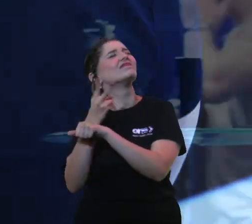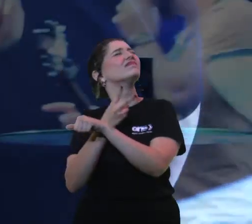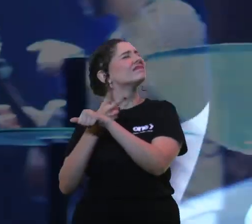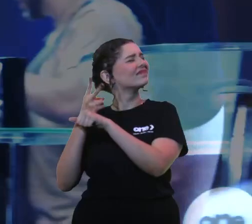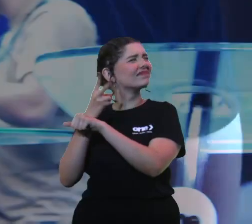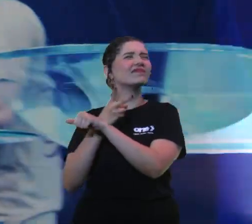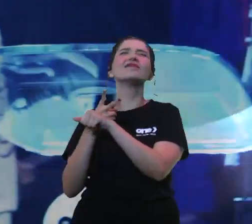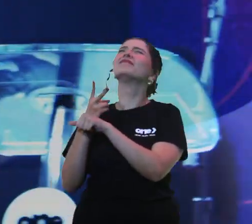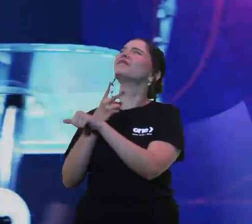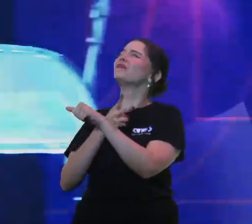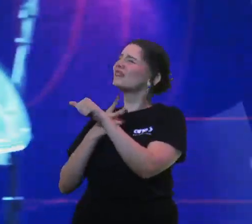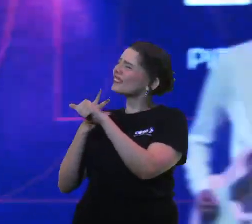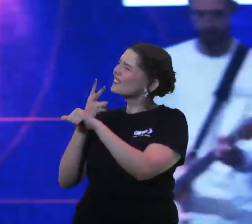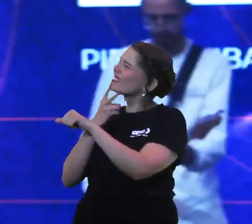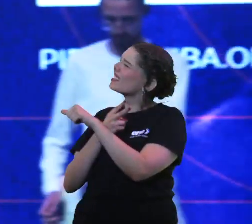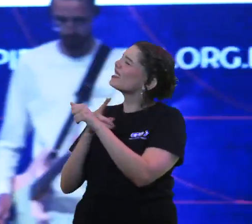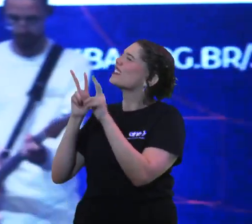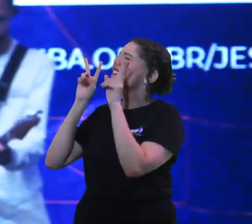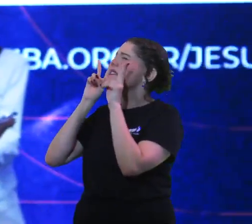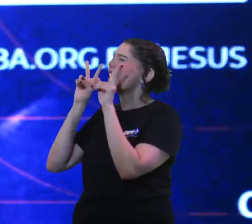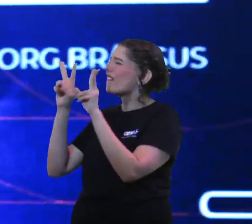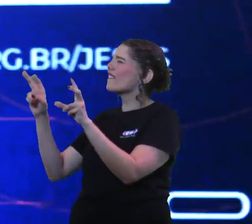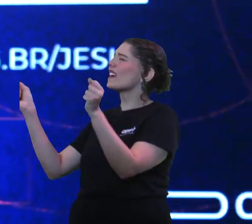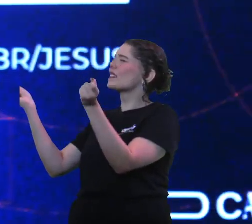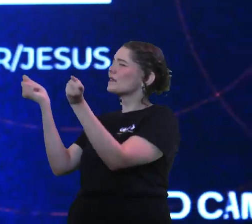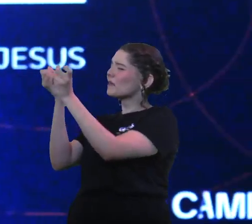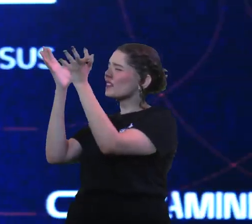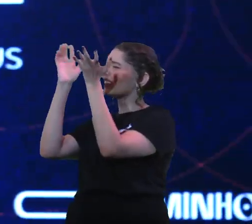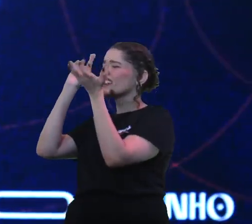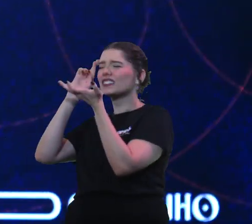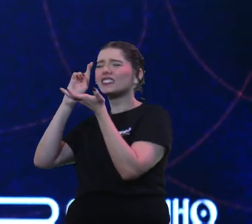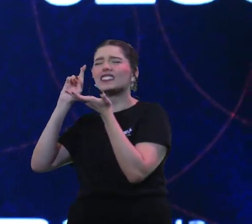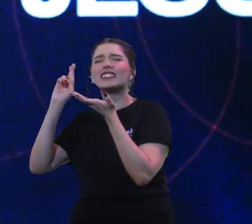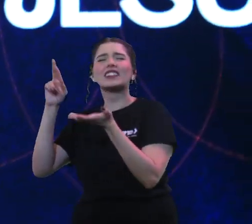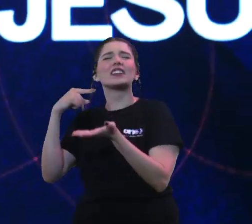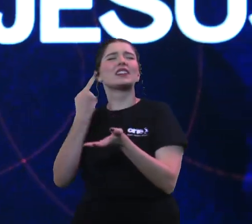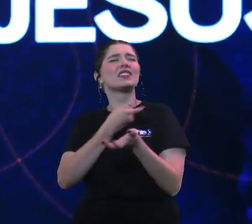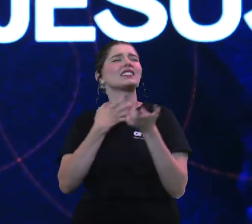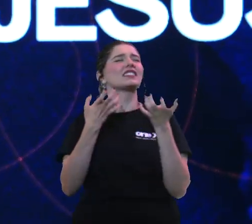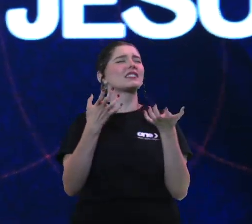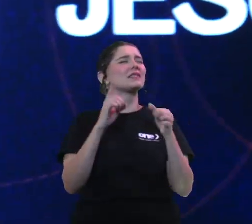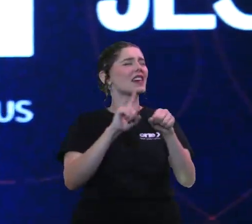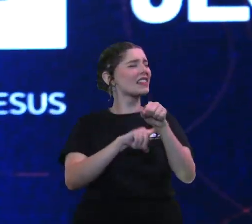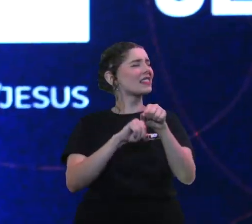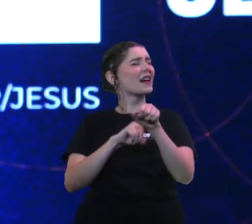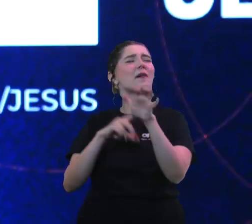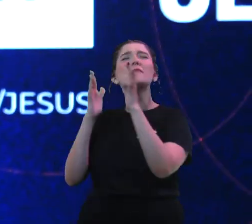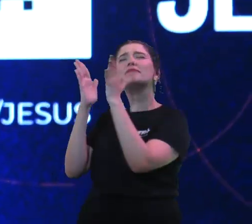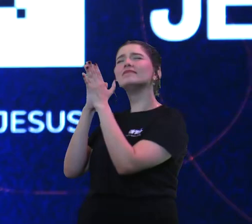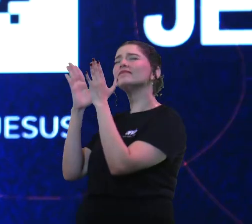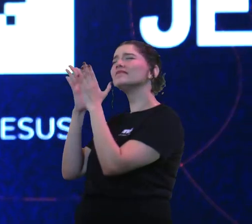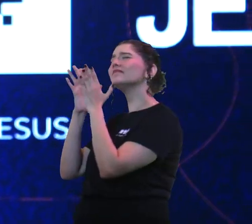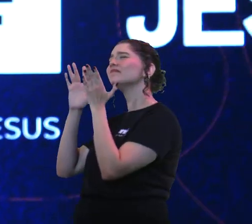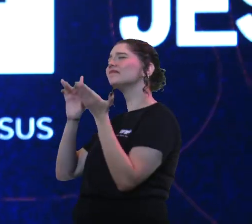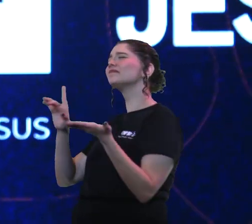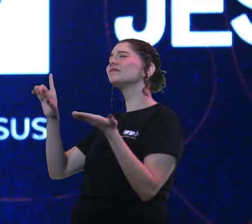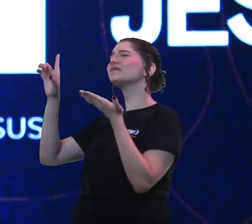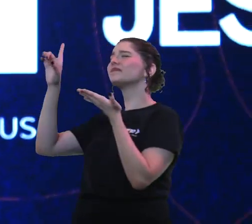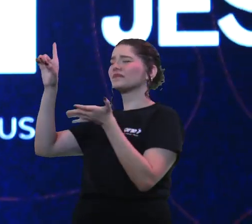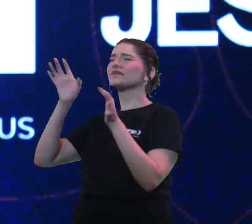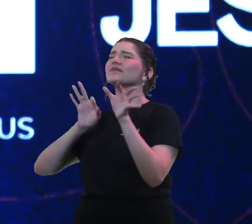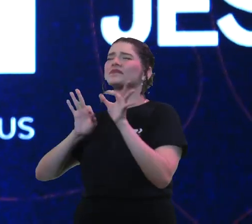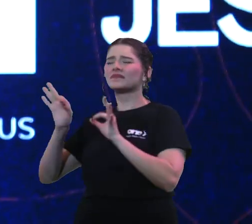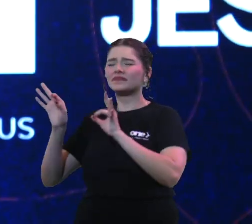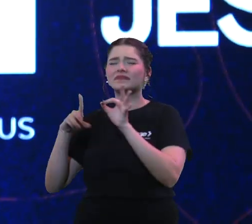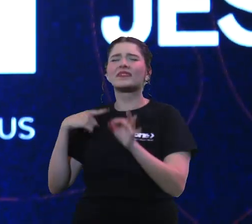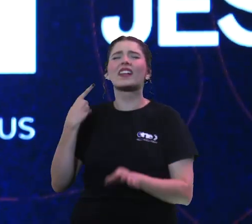de ver coisas novas do Senhor. Deus, nos ajuda a investir, Deus, em coisas que são eternas, não simplesmente em coisas que são materiais, Deus. Nos ajuda a ajustar as